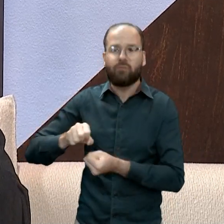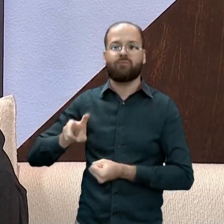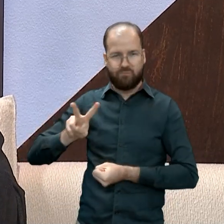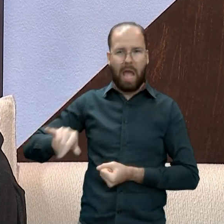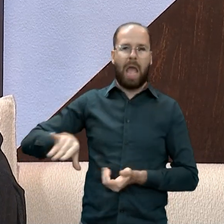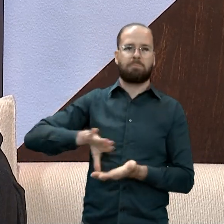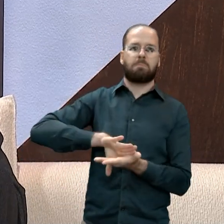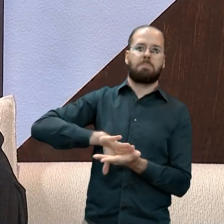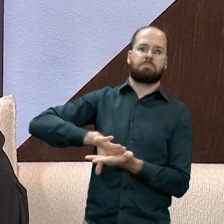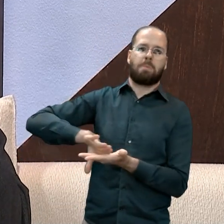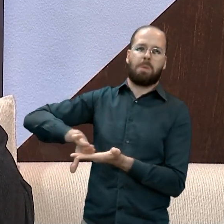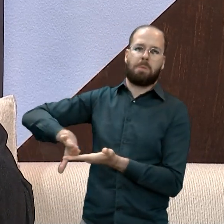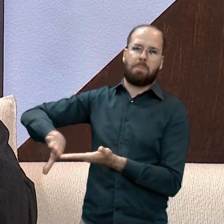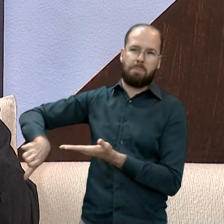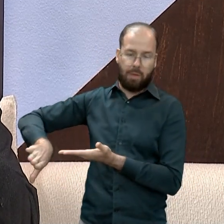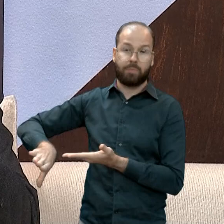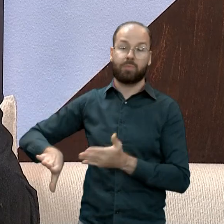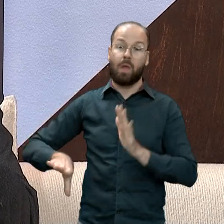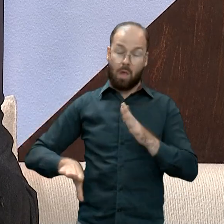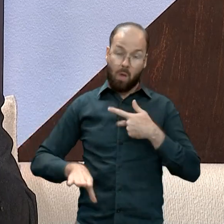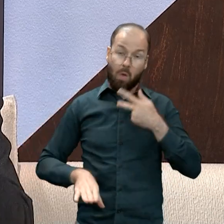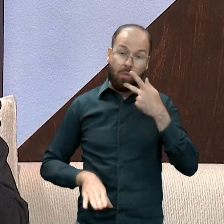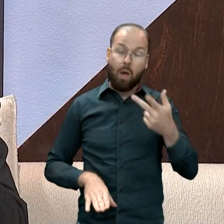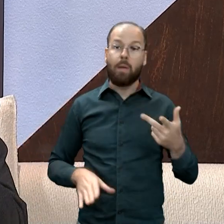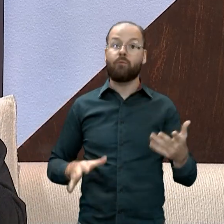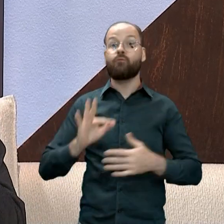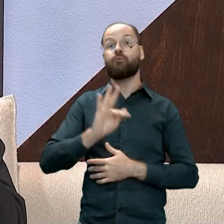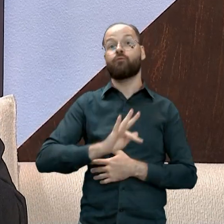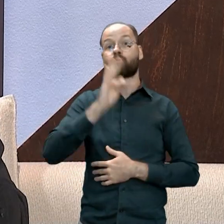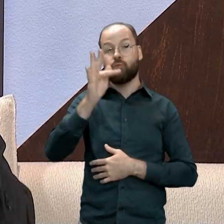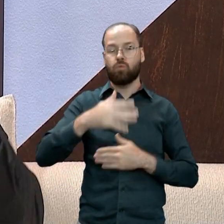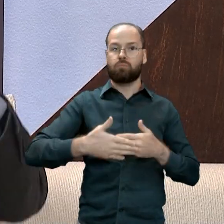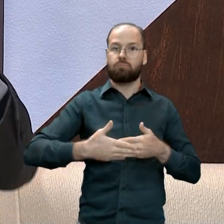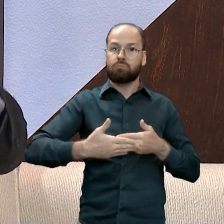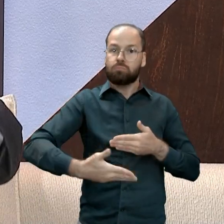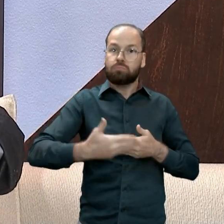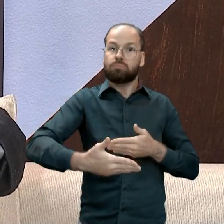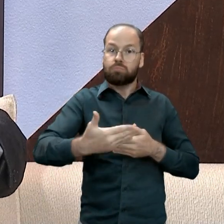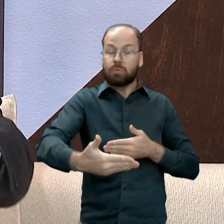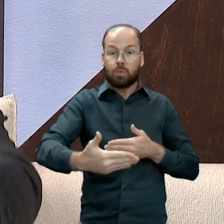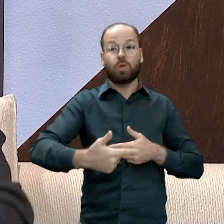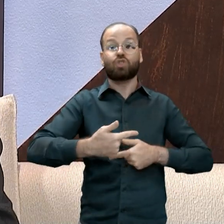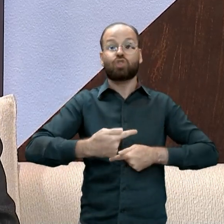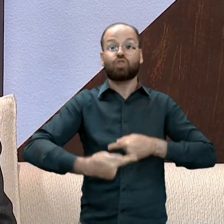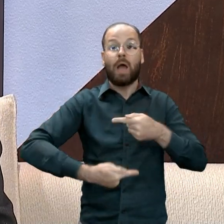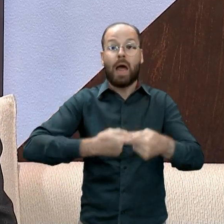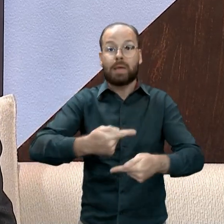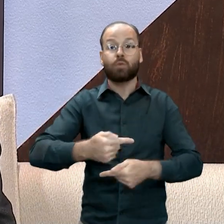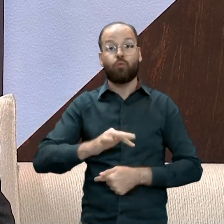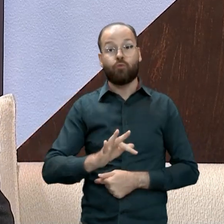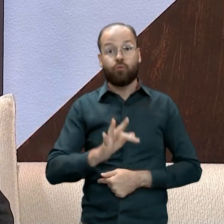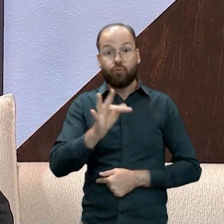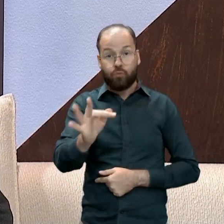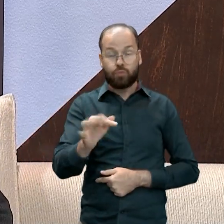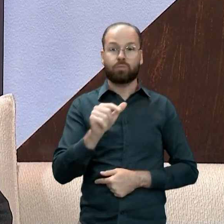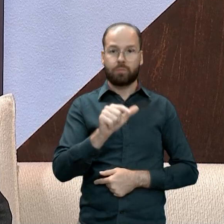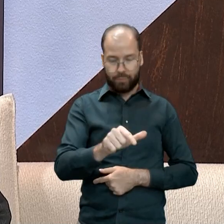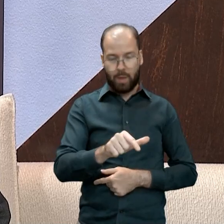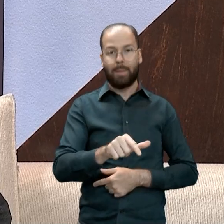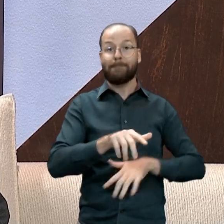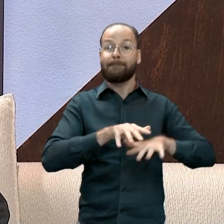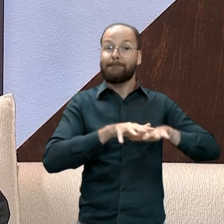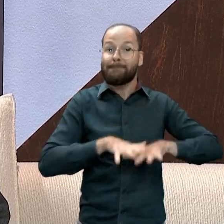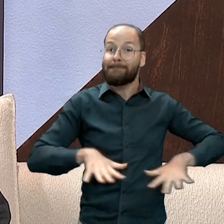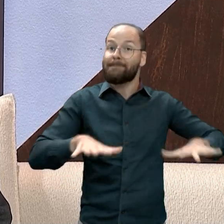mas o mercado de ali na frente, sabe, assim, de uma geração futura, esse mercado vai